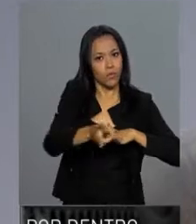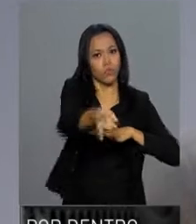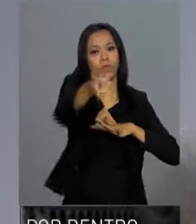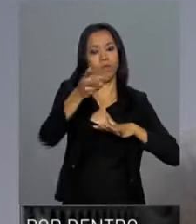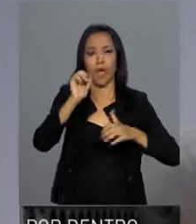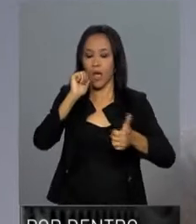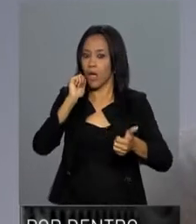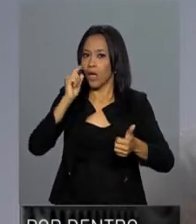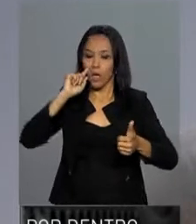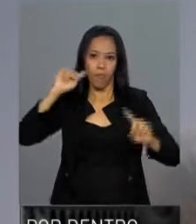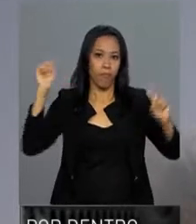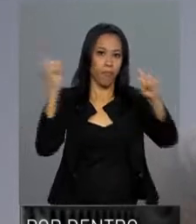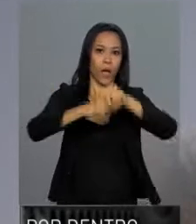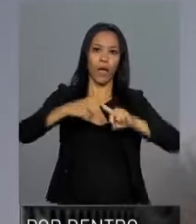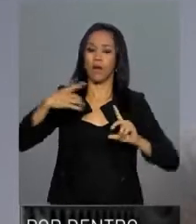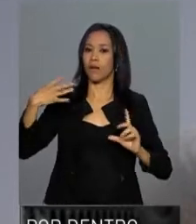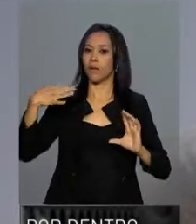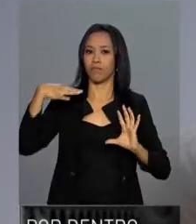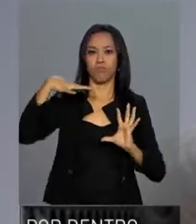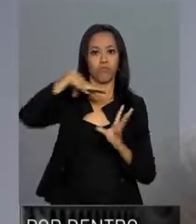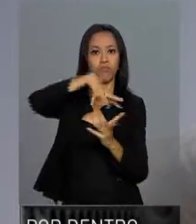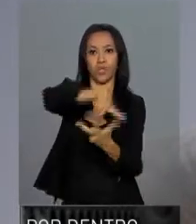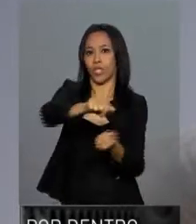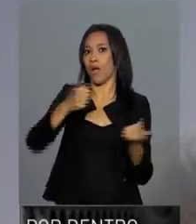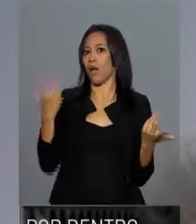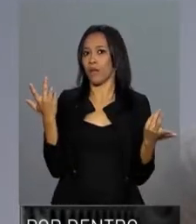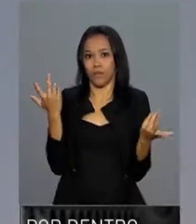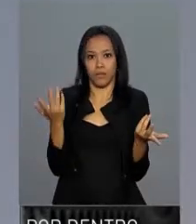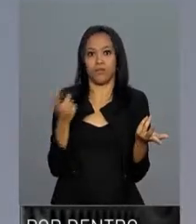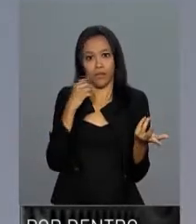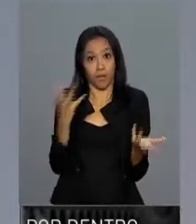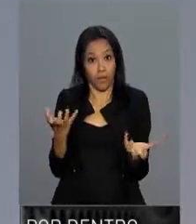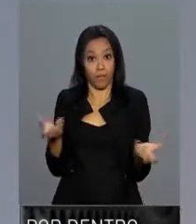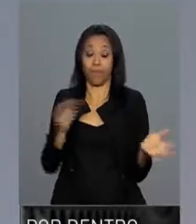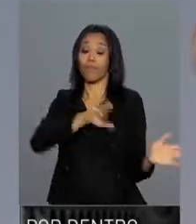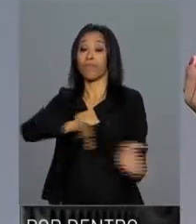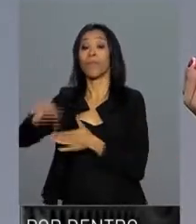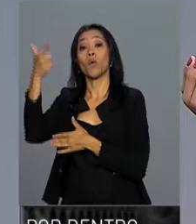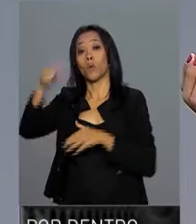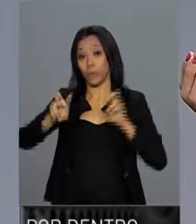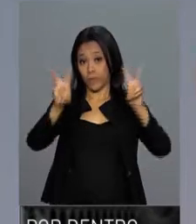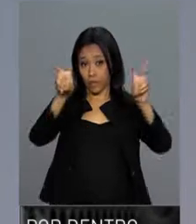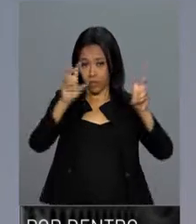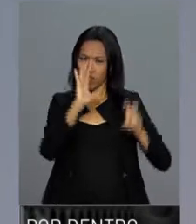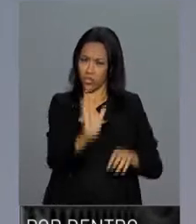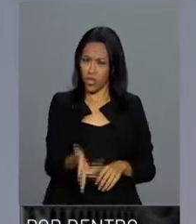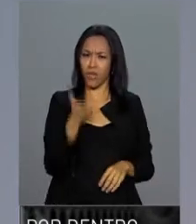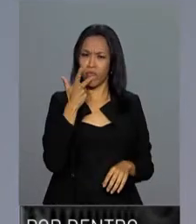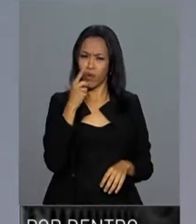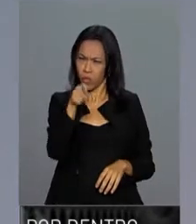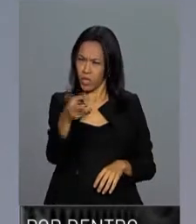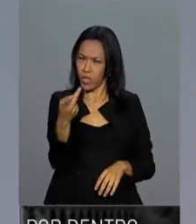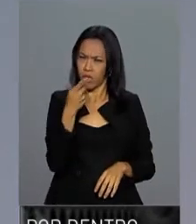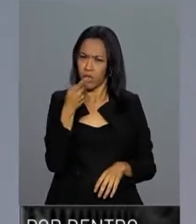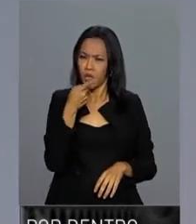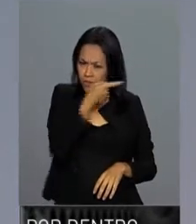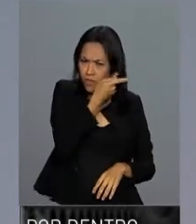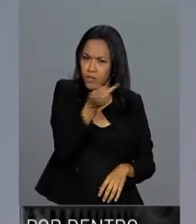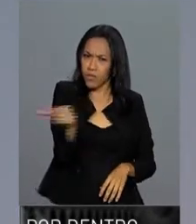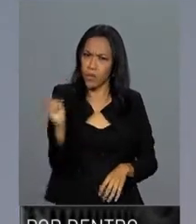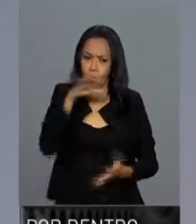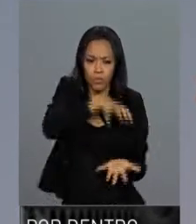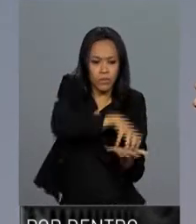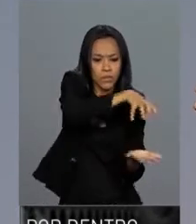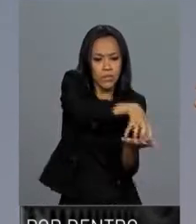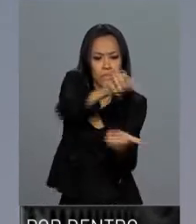mundiais ou nacionais dependendo de bolsa que ele concorrer bom agora já me dá um pouco de assunto já disse que visitou o centro de treinamento paraolímpico em são